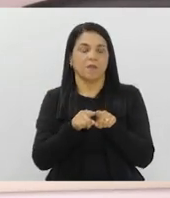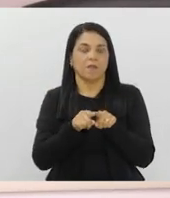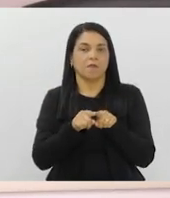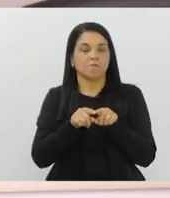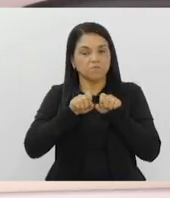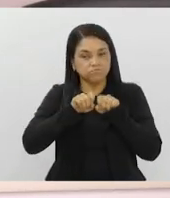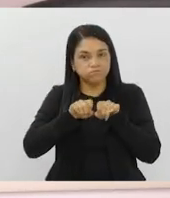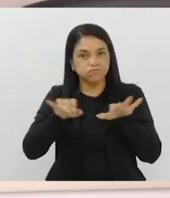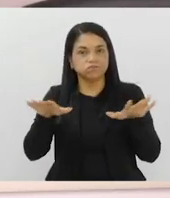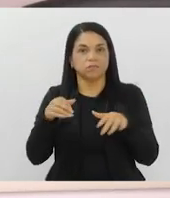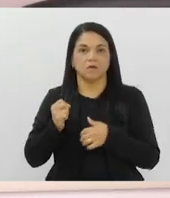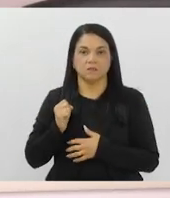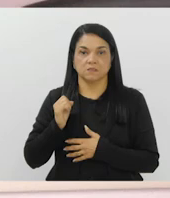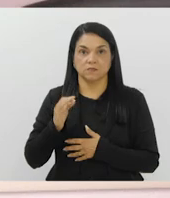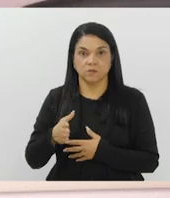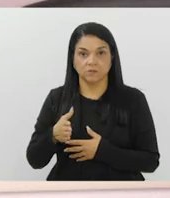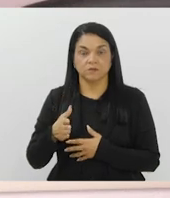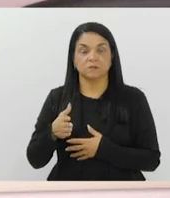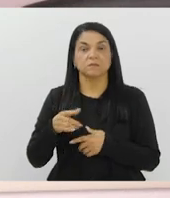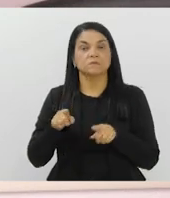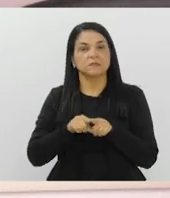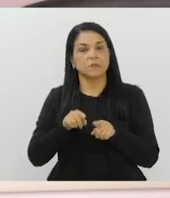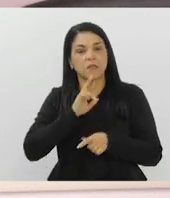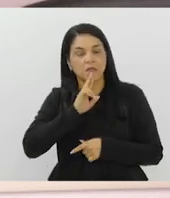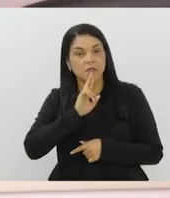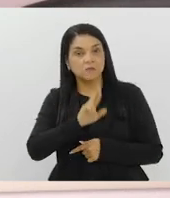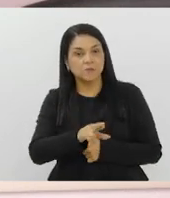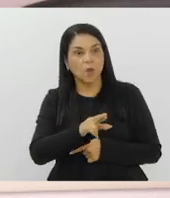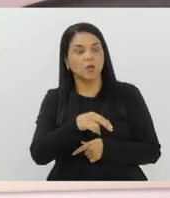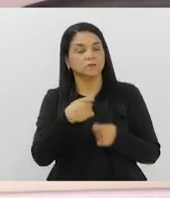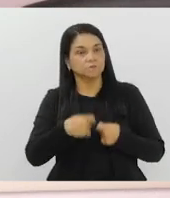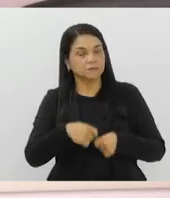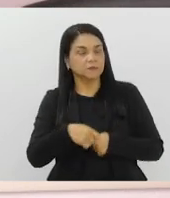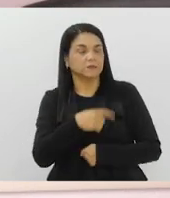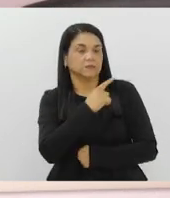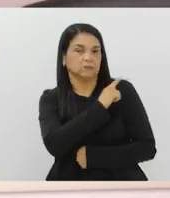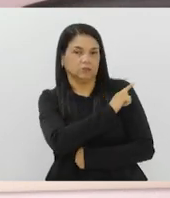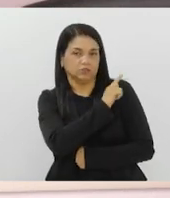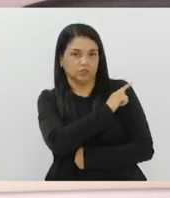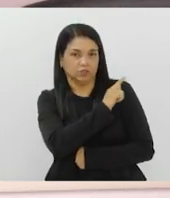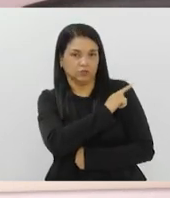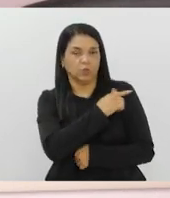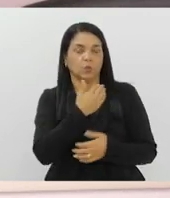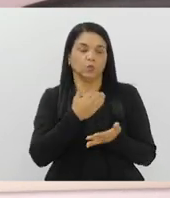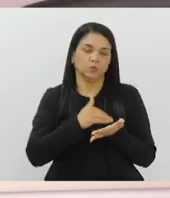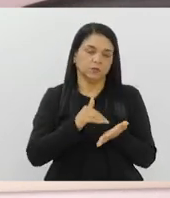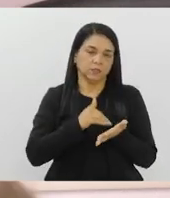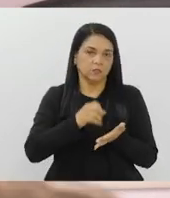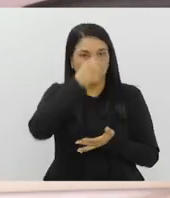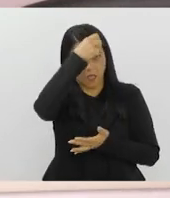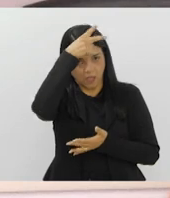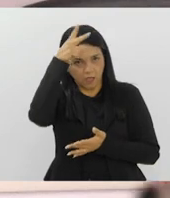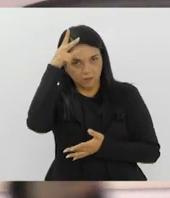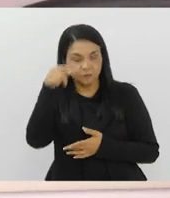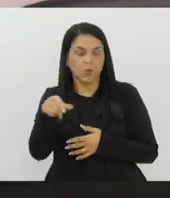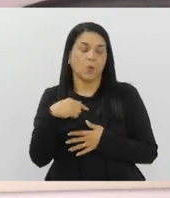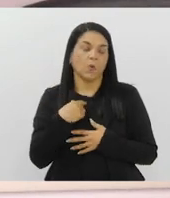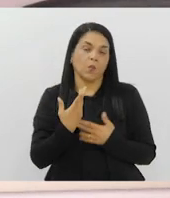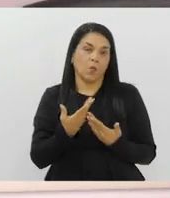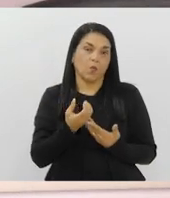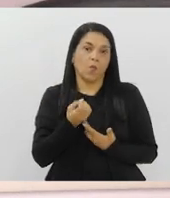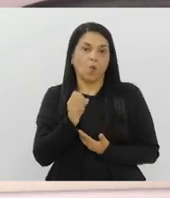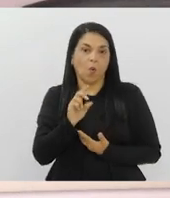essas ações, mas muitas vezes a gente precisa da resposta do gestor municipal, né, do secretário municipal, do prefeito daquela cidade,